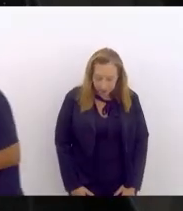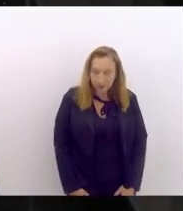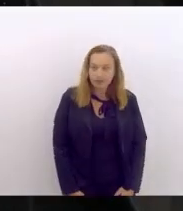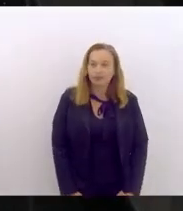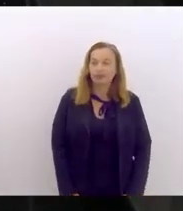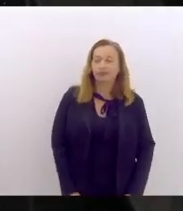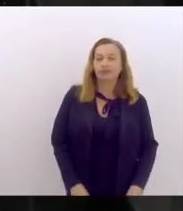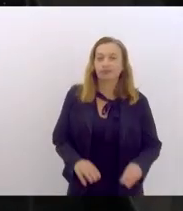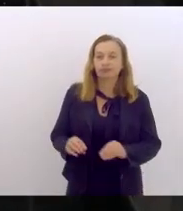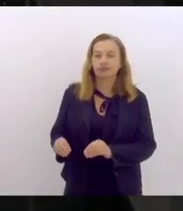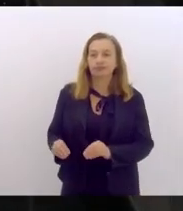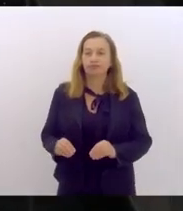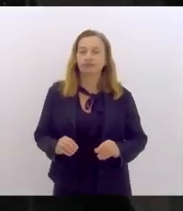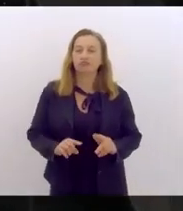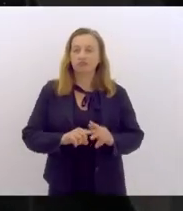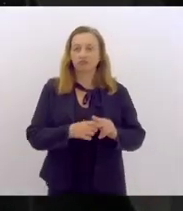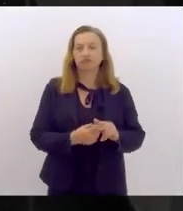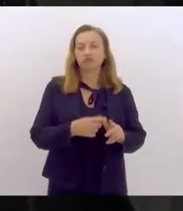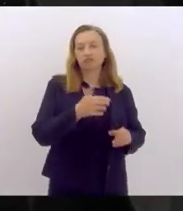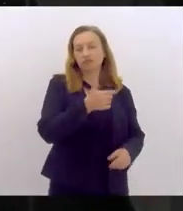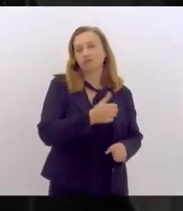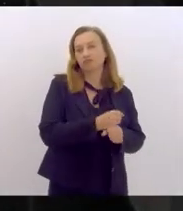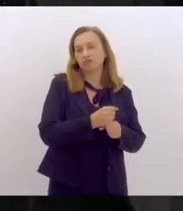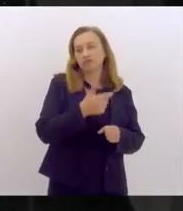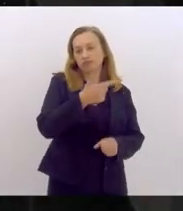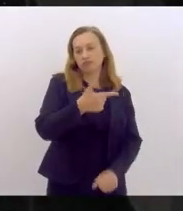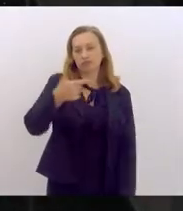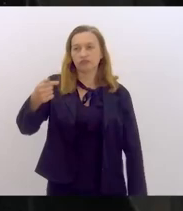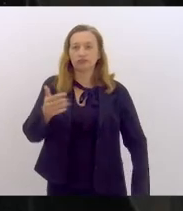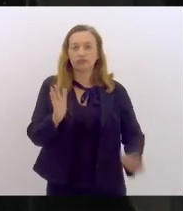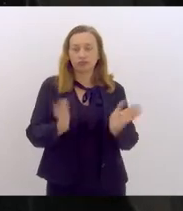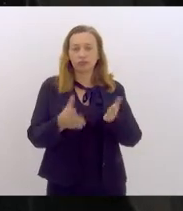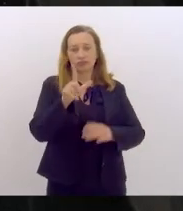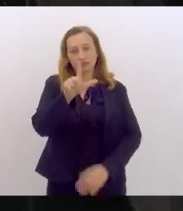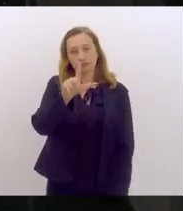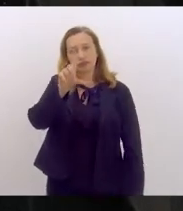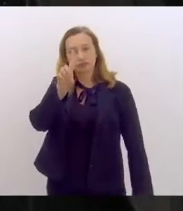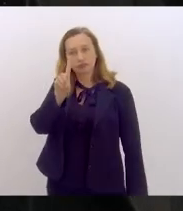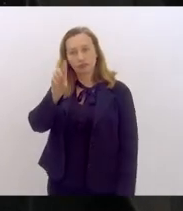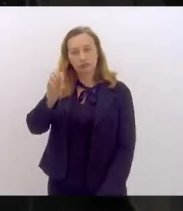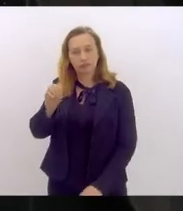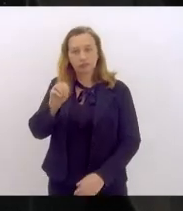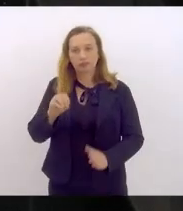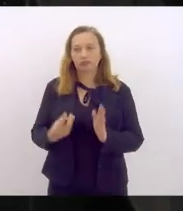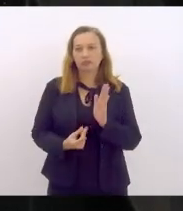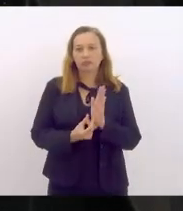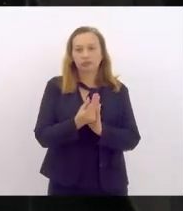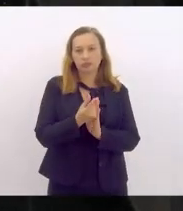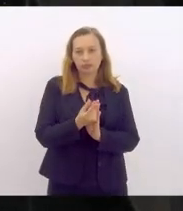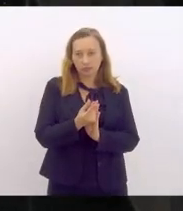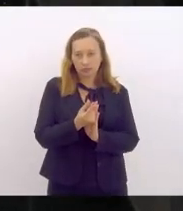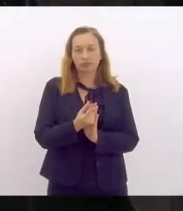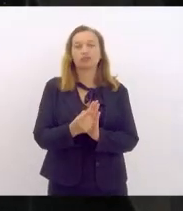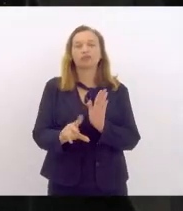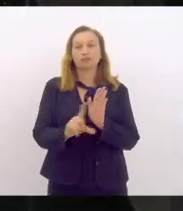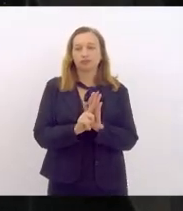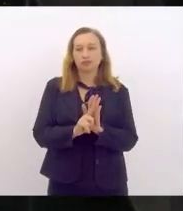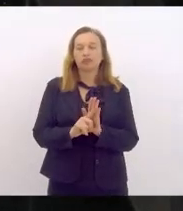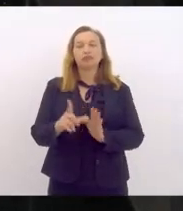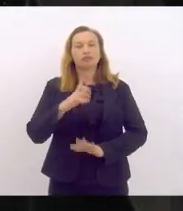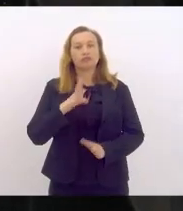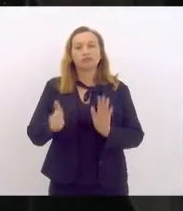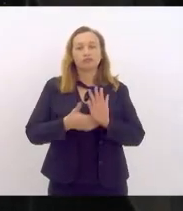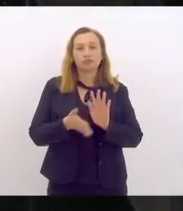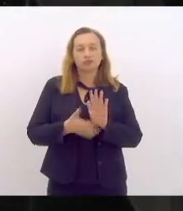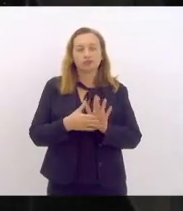de valores desde 2017 e agora na LDO 2023 né houve uma proposta